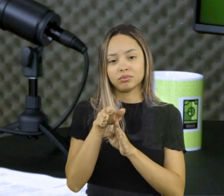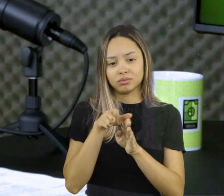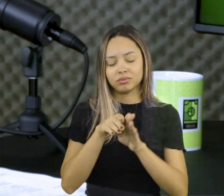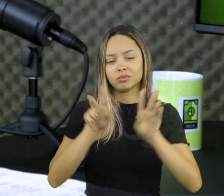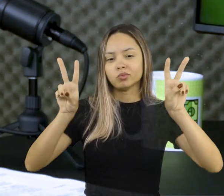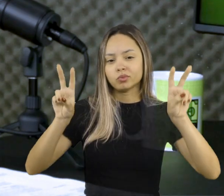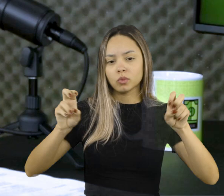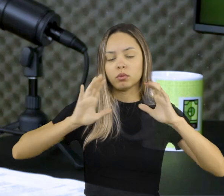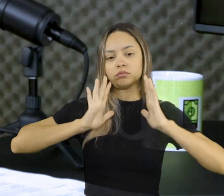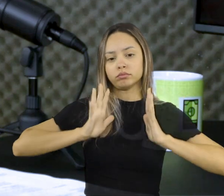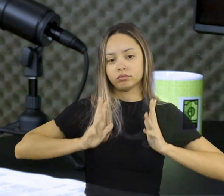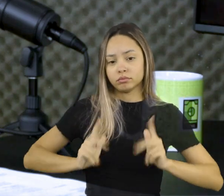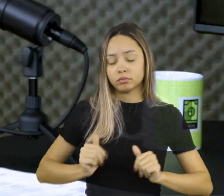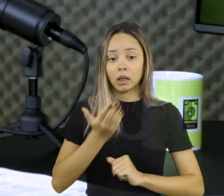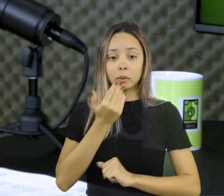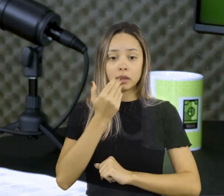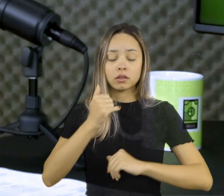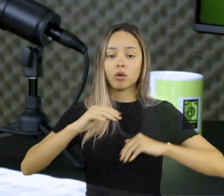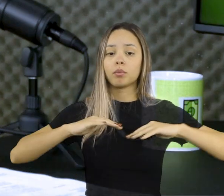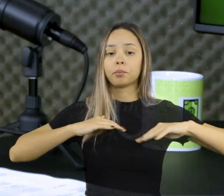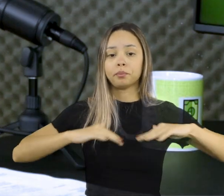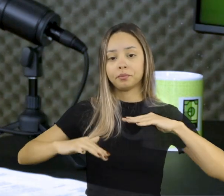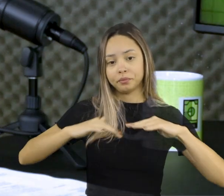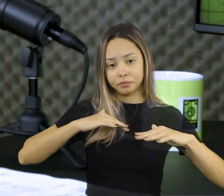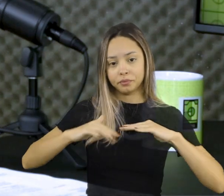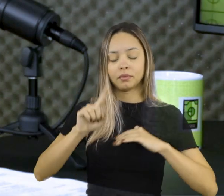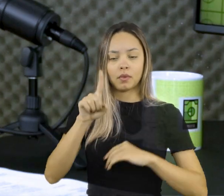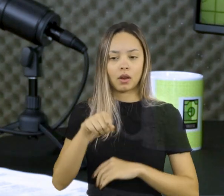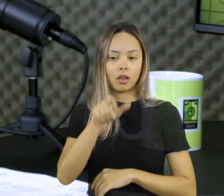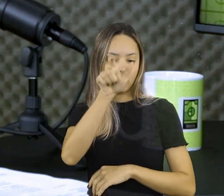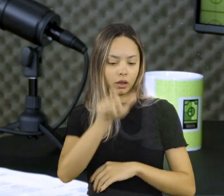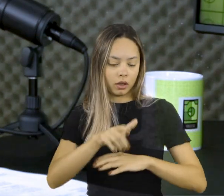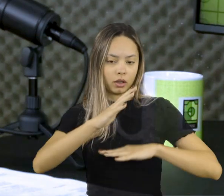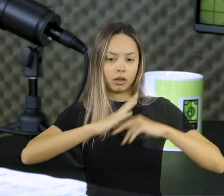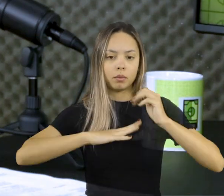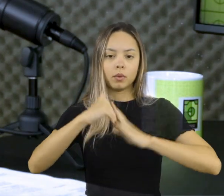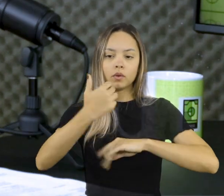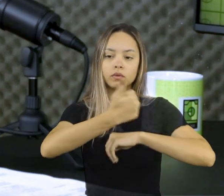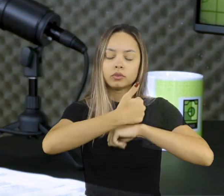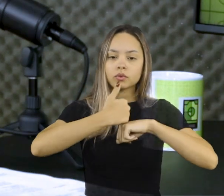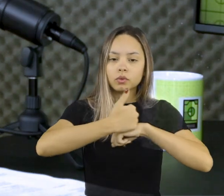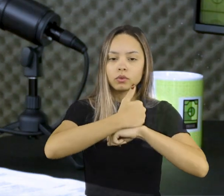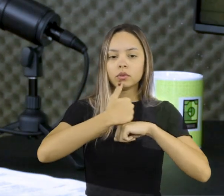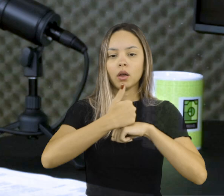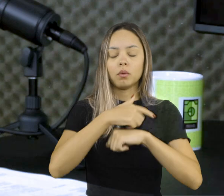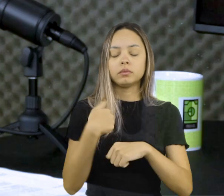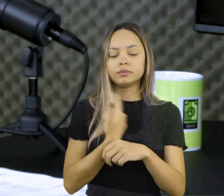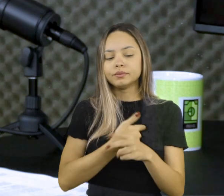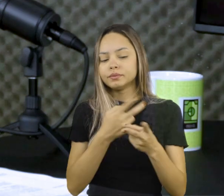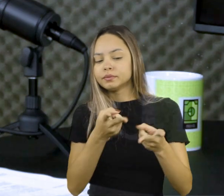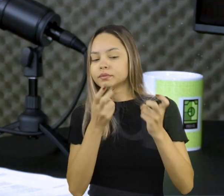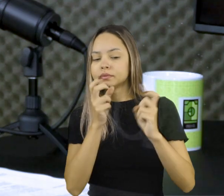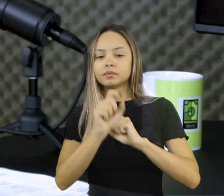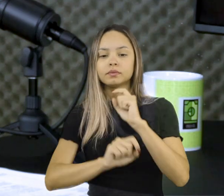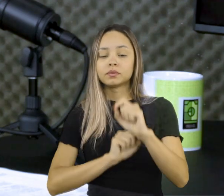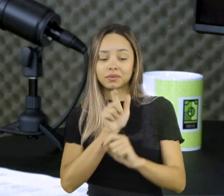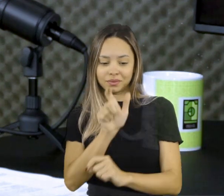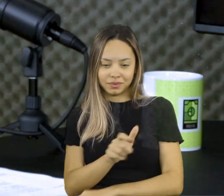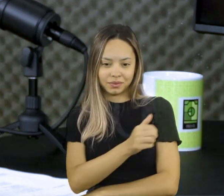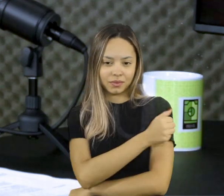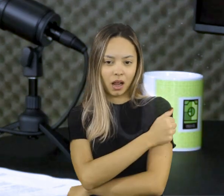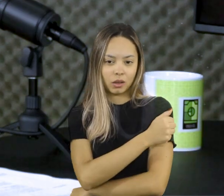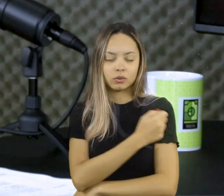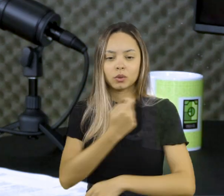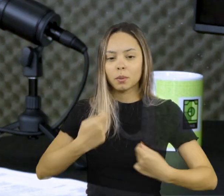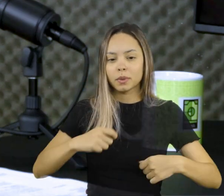higienização, locomoção e alimentação. É ele, ok? A gente percebeu que Hugo vai precisar de uma